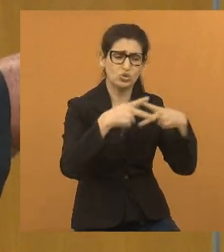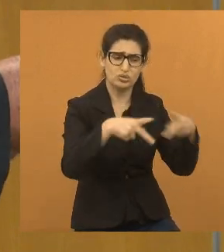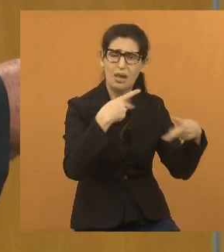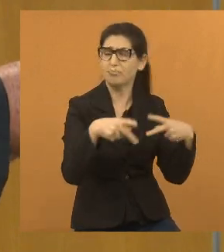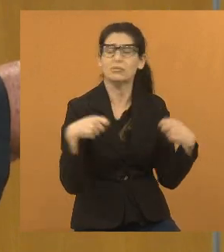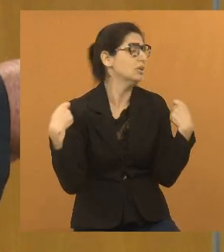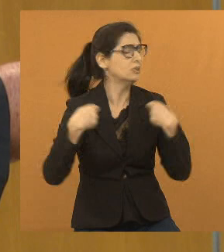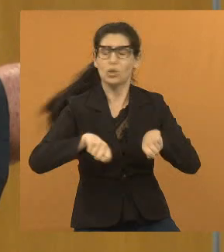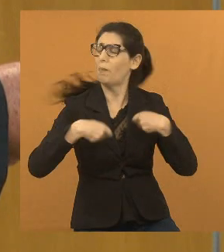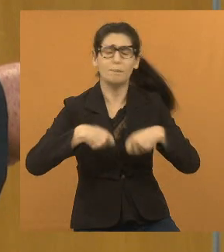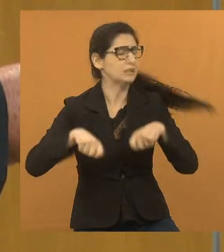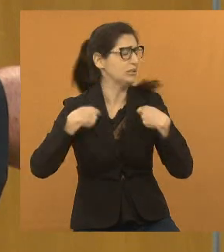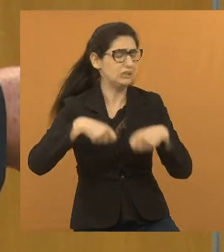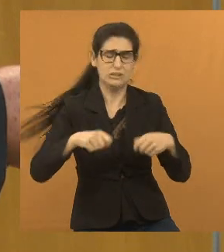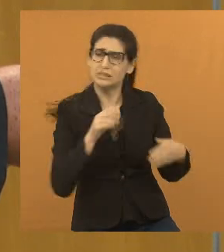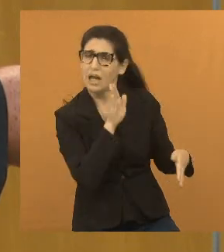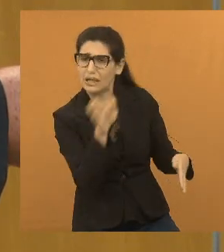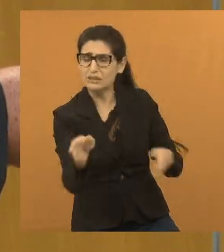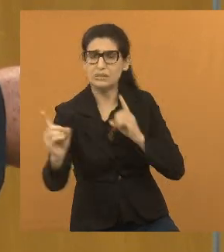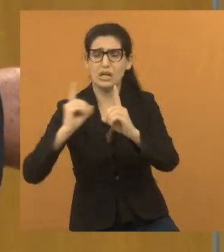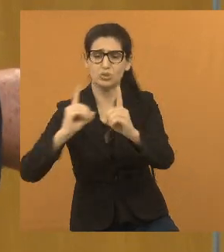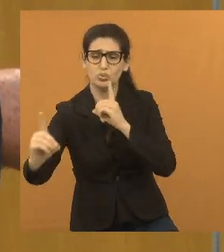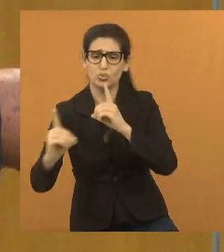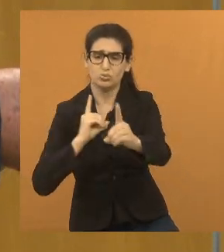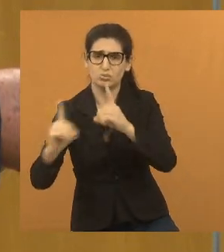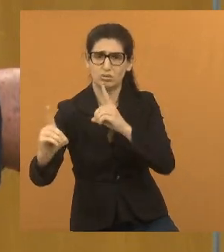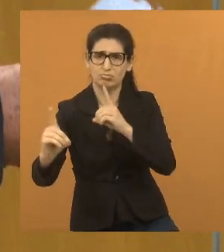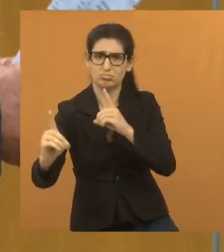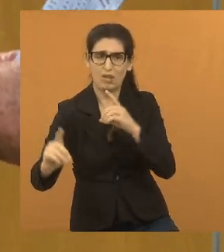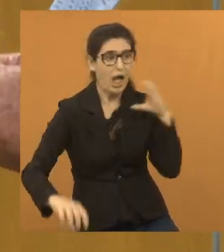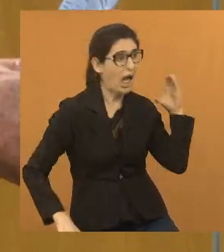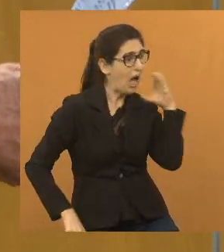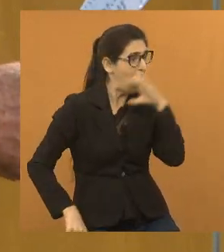esperando só a liberação de verba.